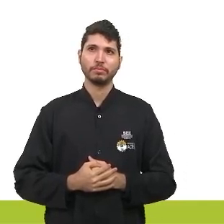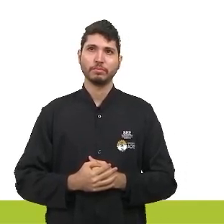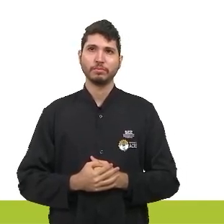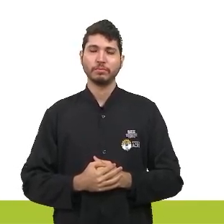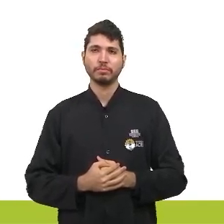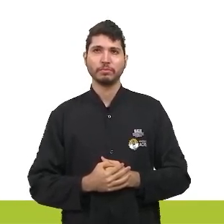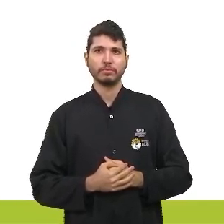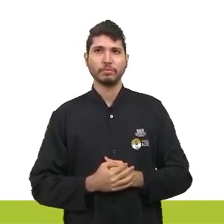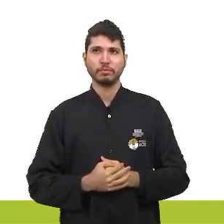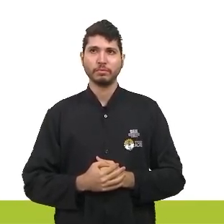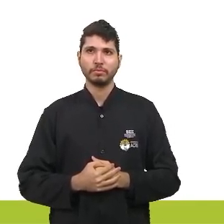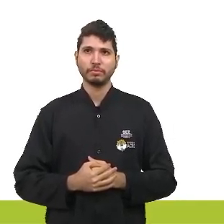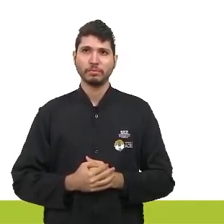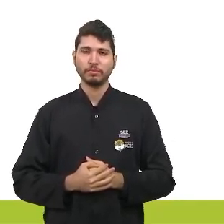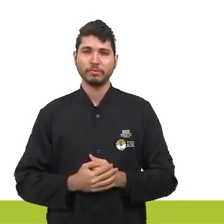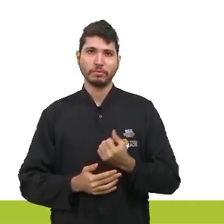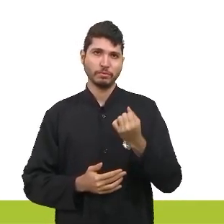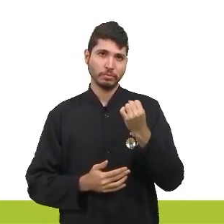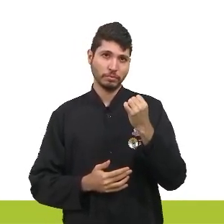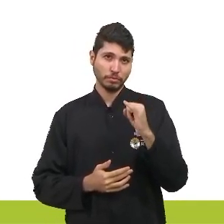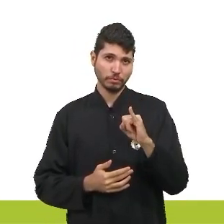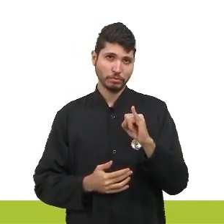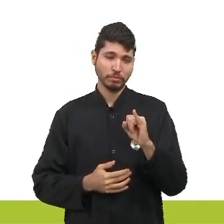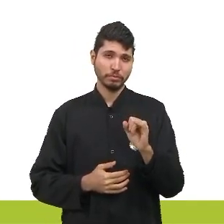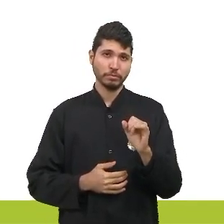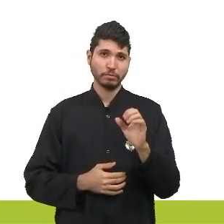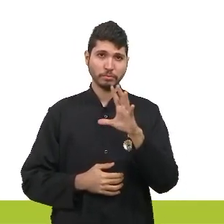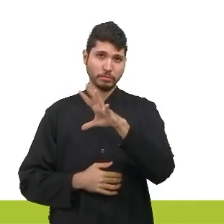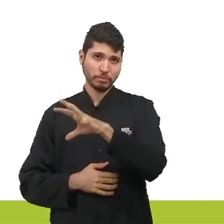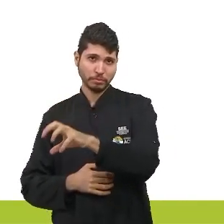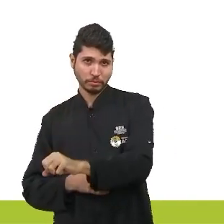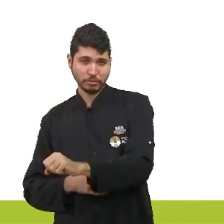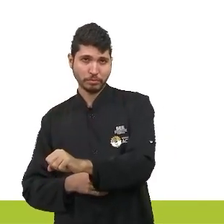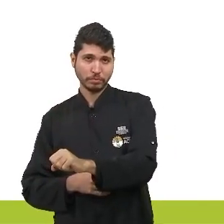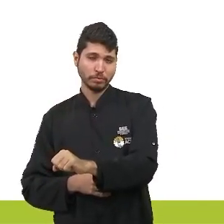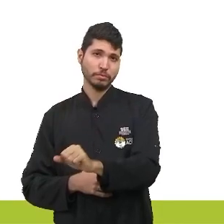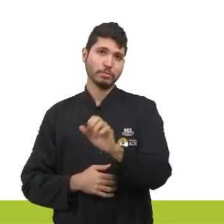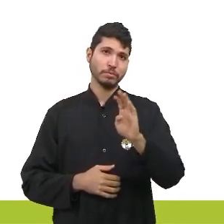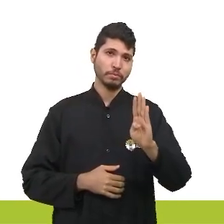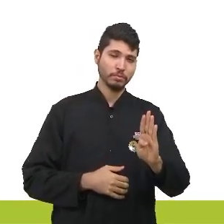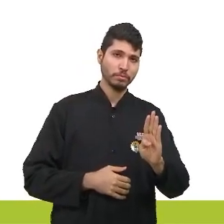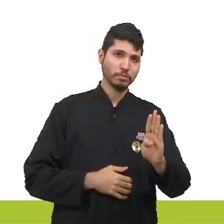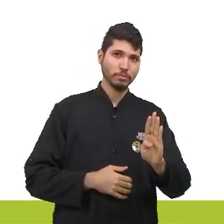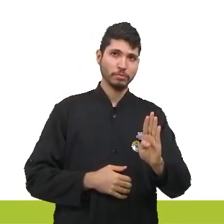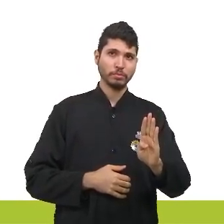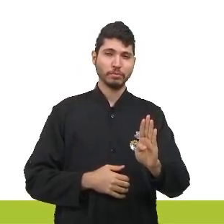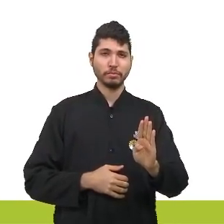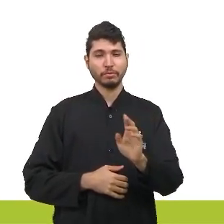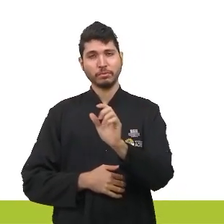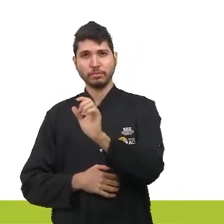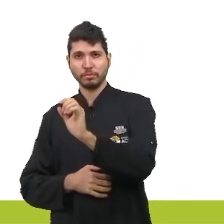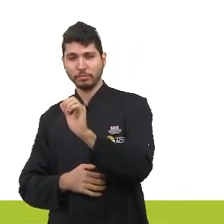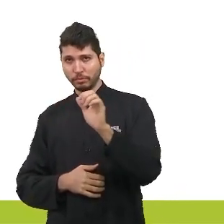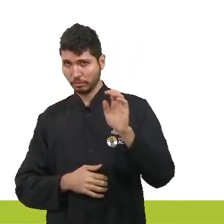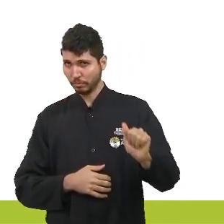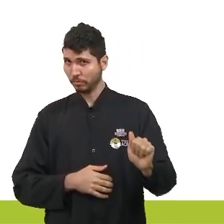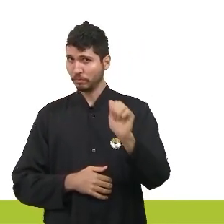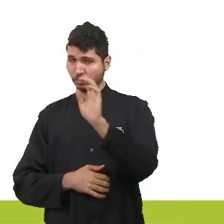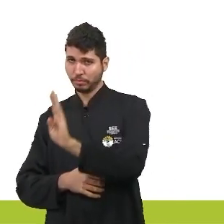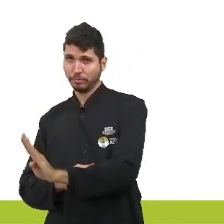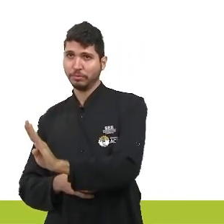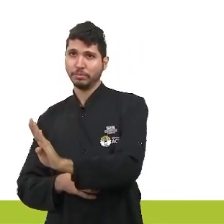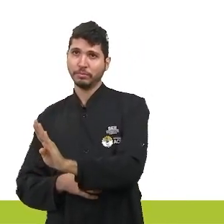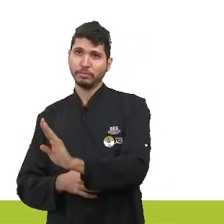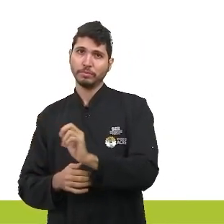quando eu pegar um lápis de A e colocar em B, de duas uma, ou esse lápis é apontado ou não é